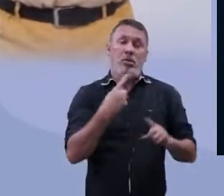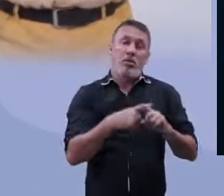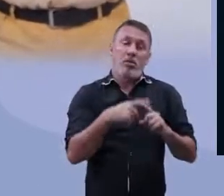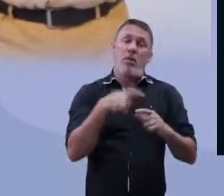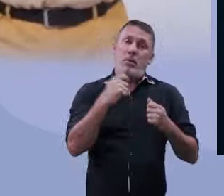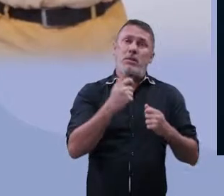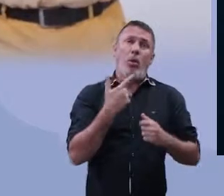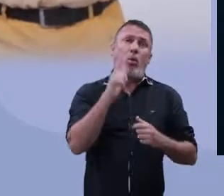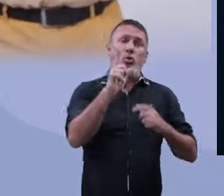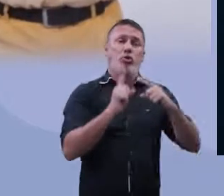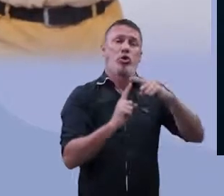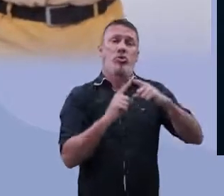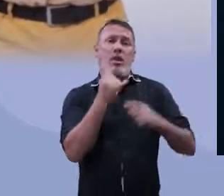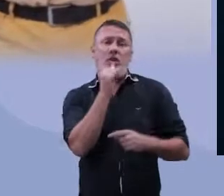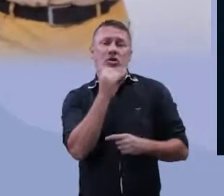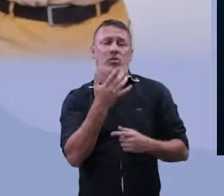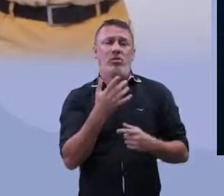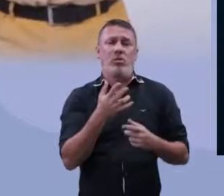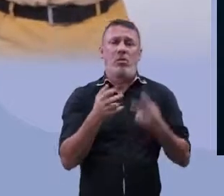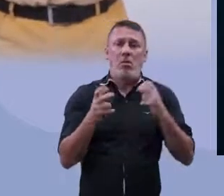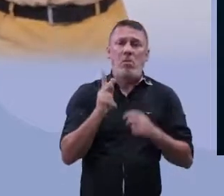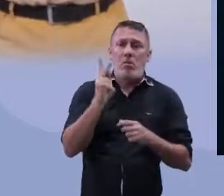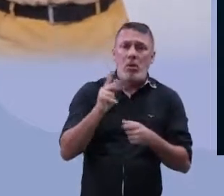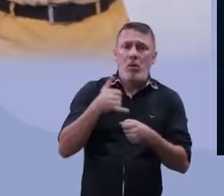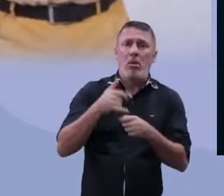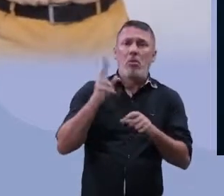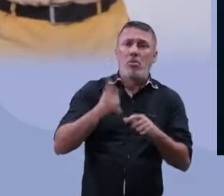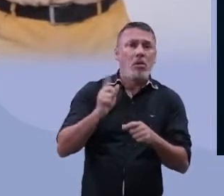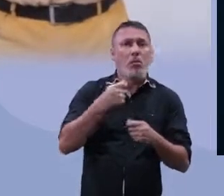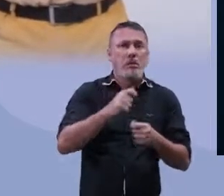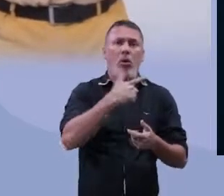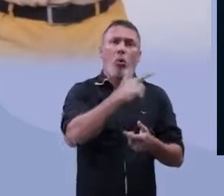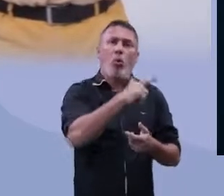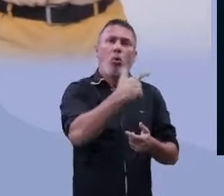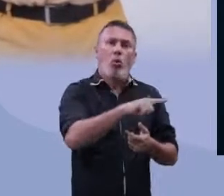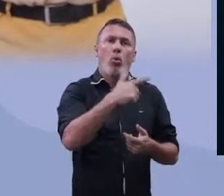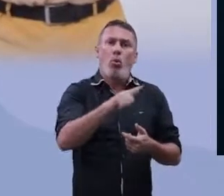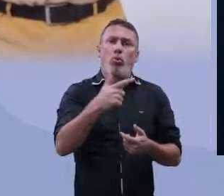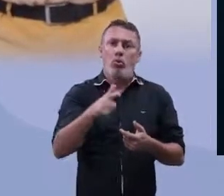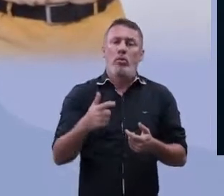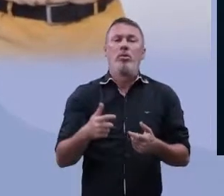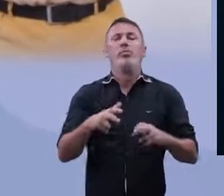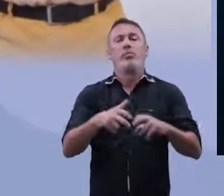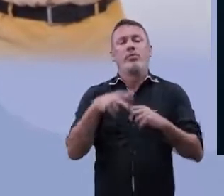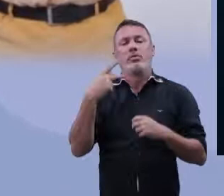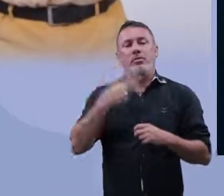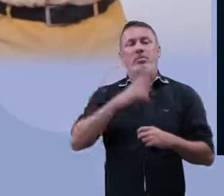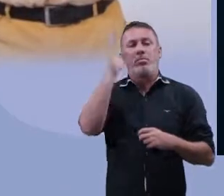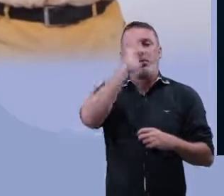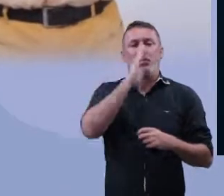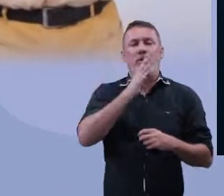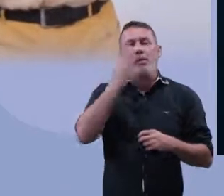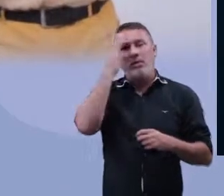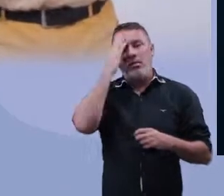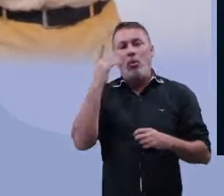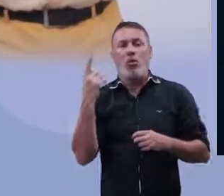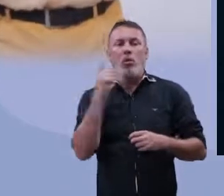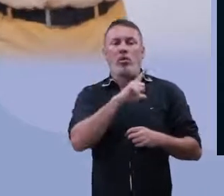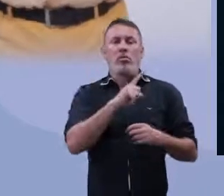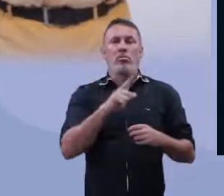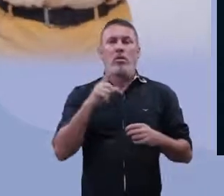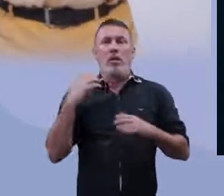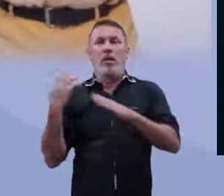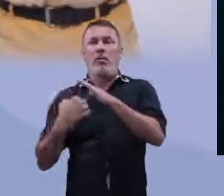fontes alternativas de energia. E aí, com isso, né, nós acabamos por nos tornar um país